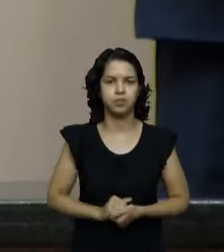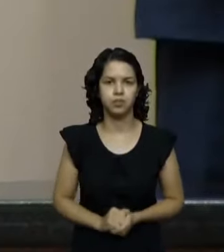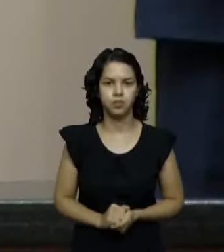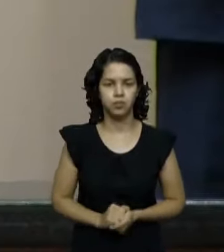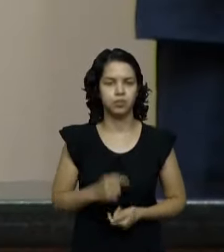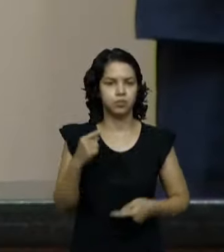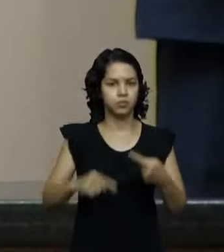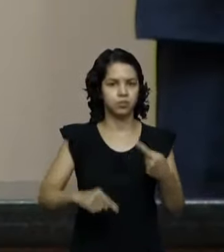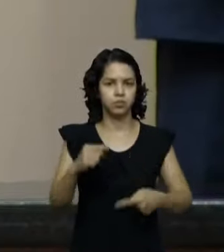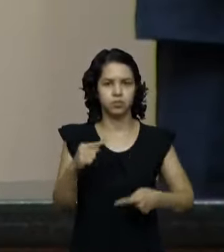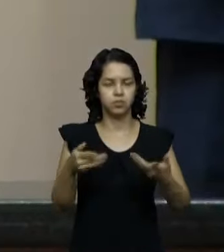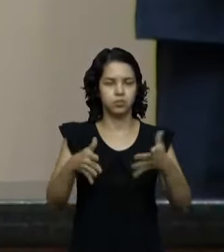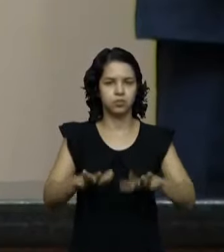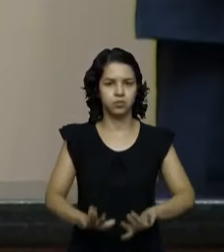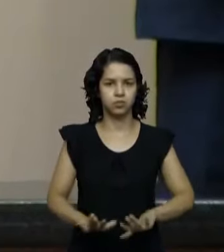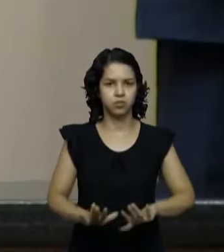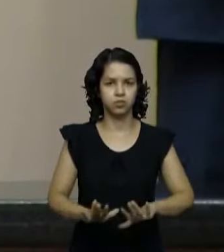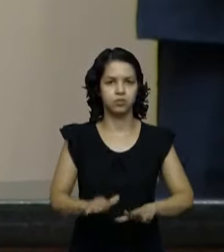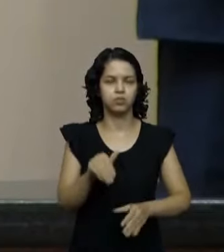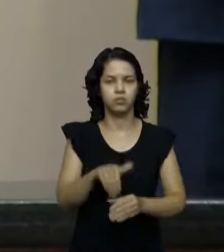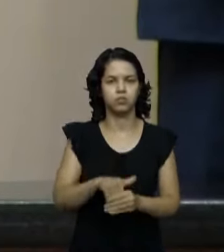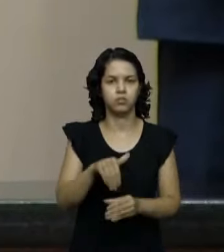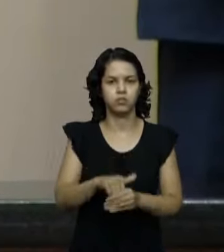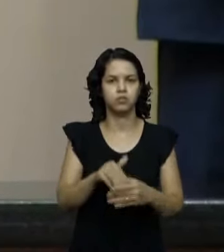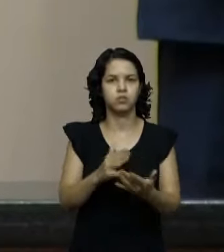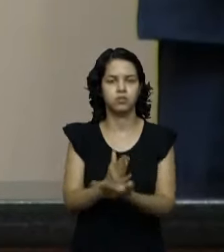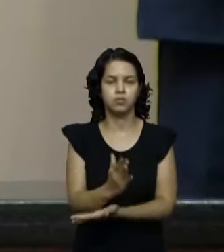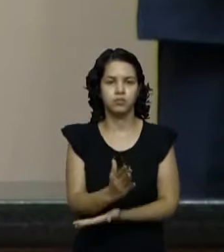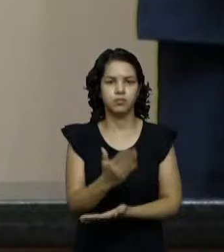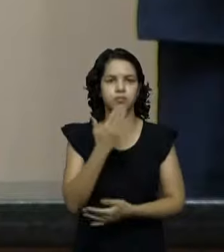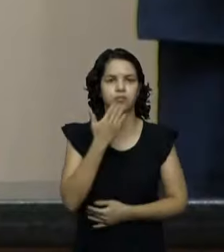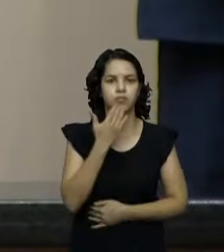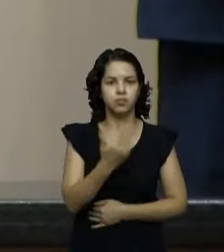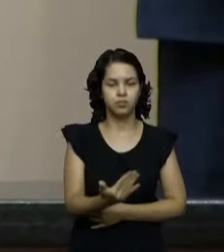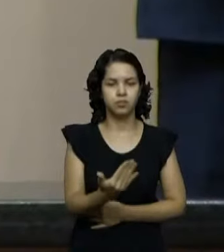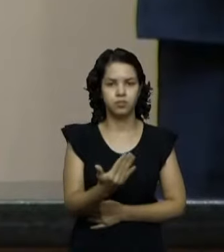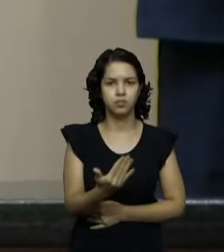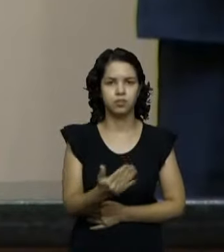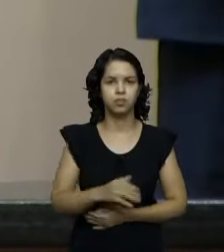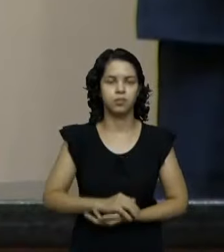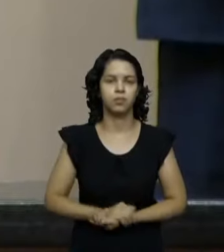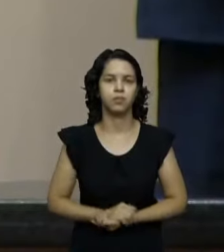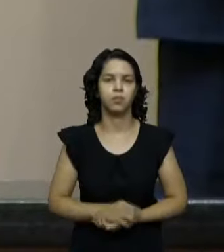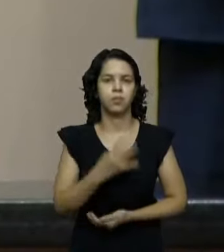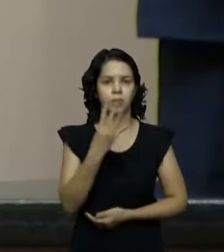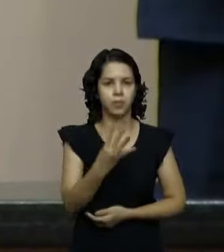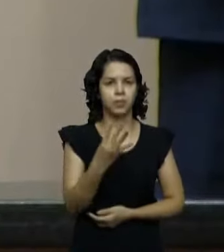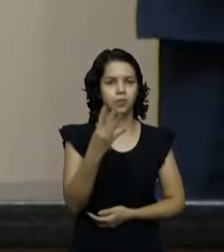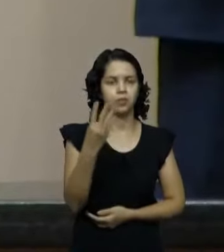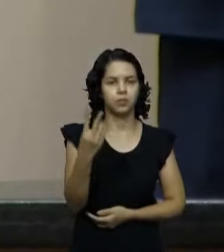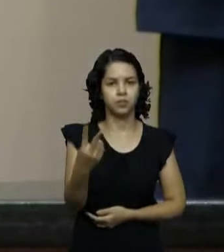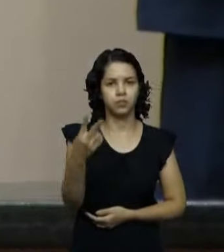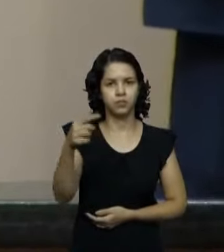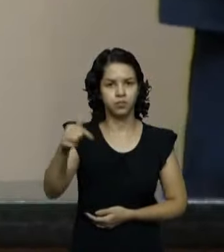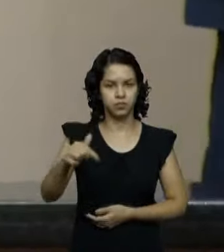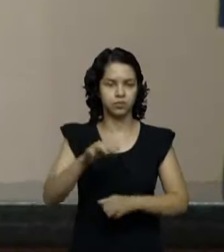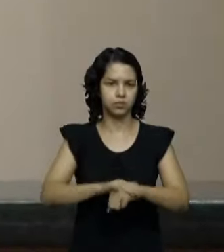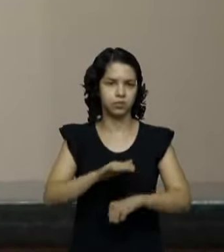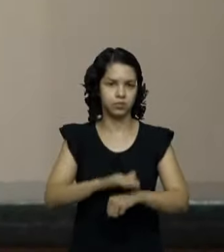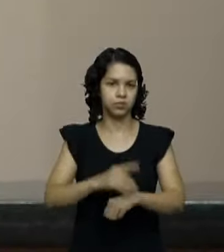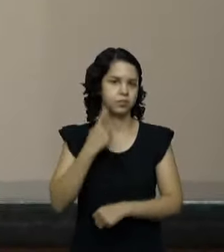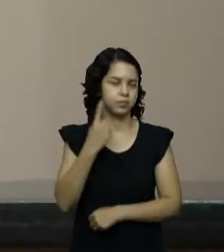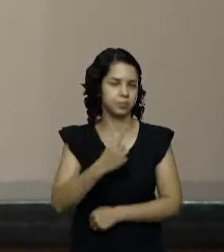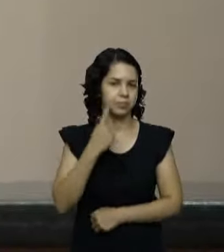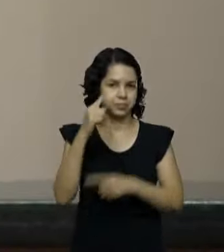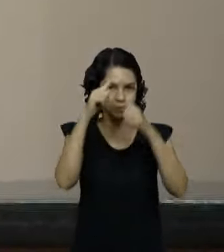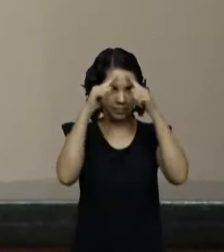discussão, não havendo quem queira discutir, em votação, aprovado. Requerimentos. Requerimento 427, autor deputado Neudir